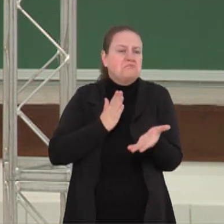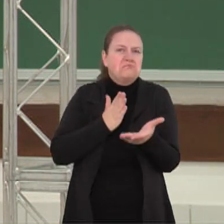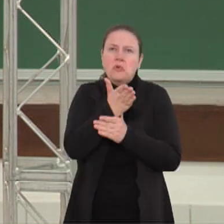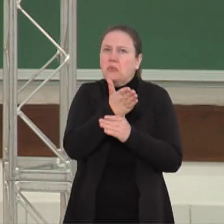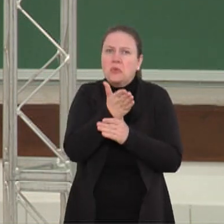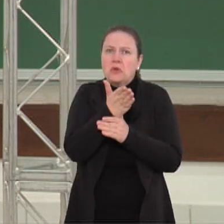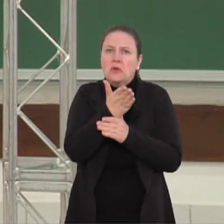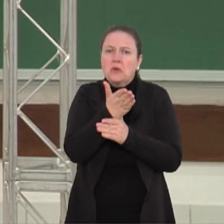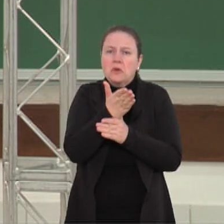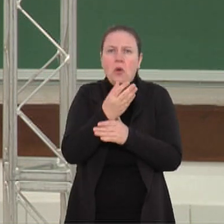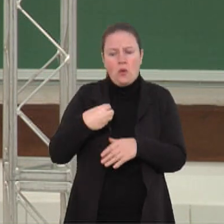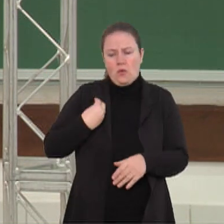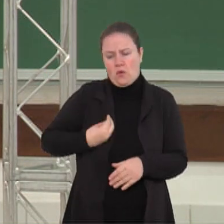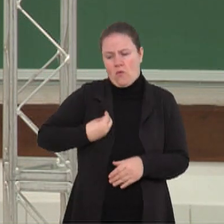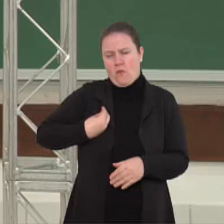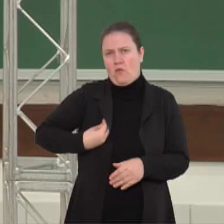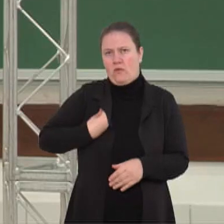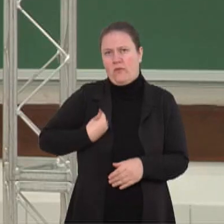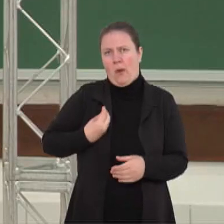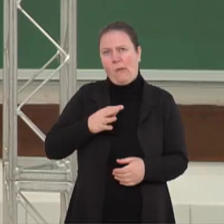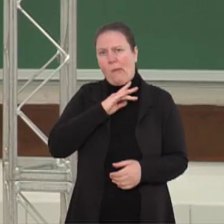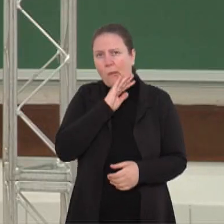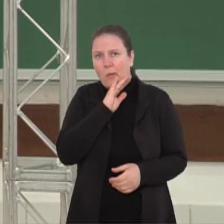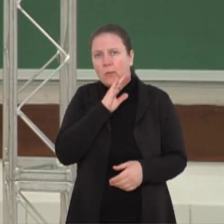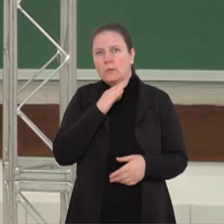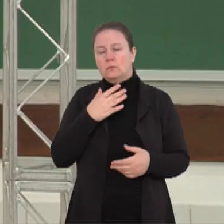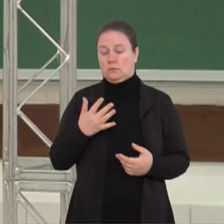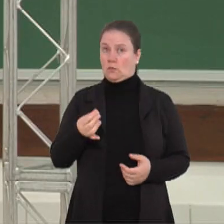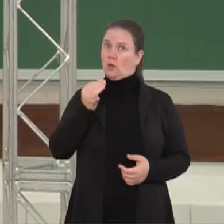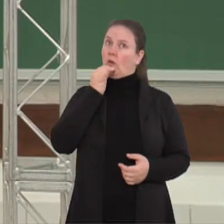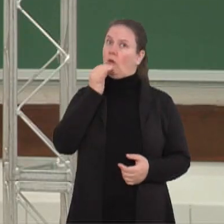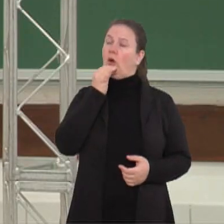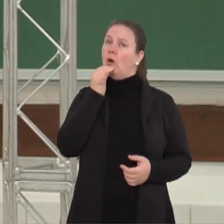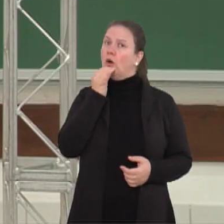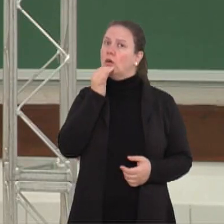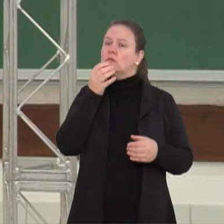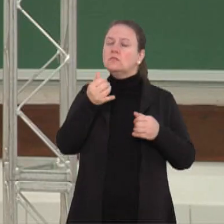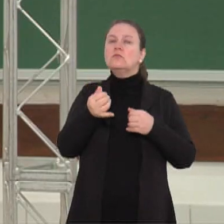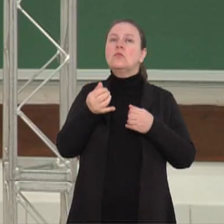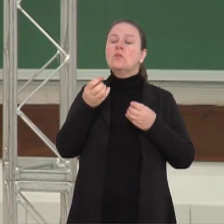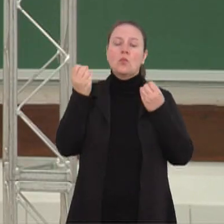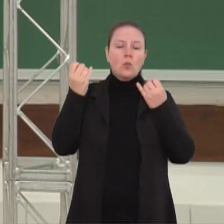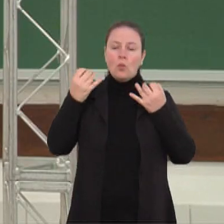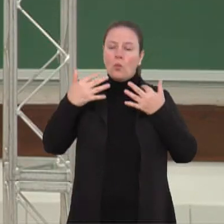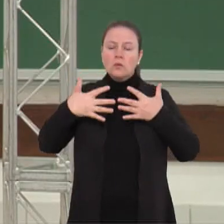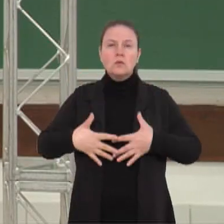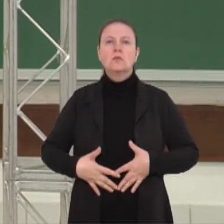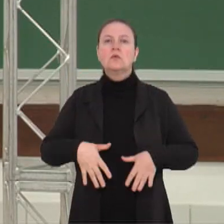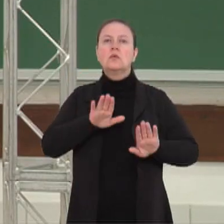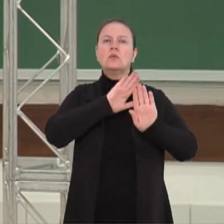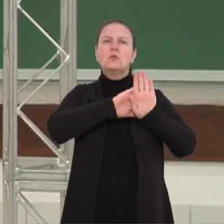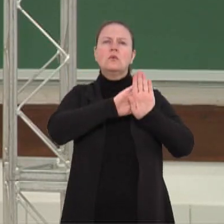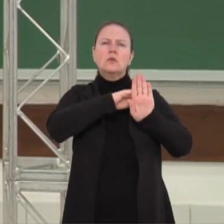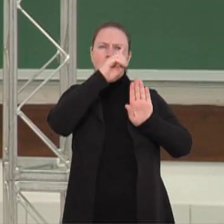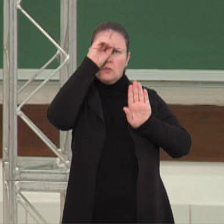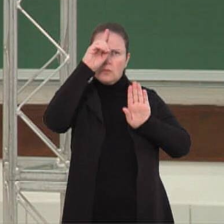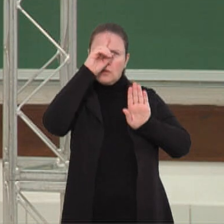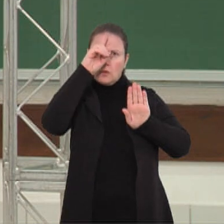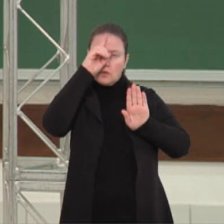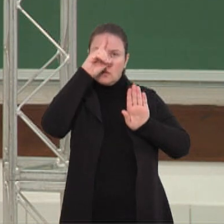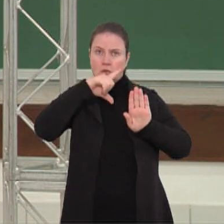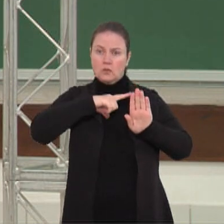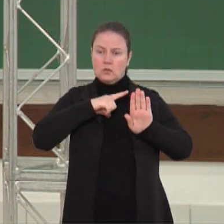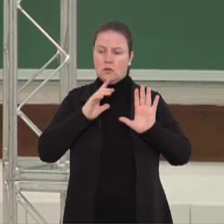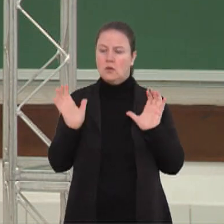vida? Isso é um ótimo exemplo de ideologia, porque é uma ideia que uma